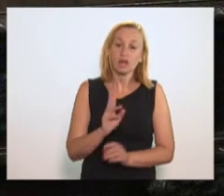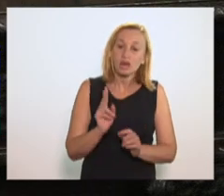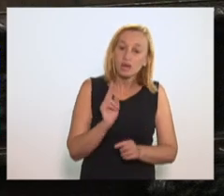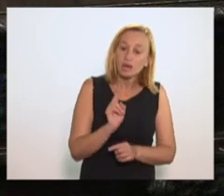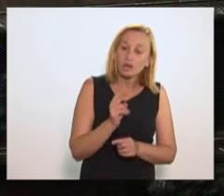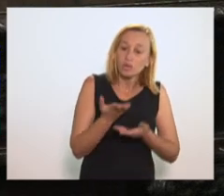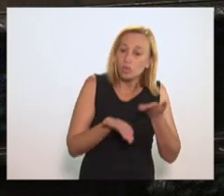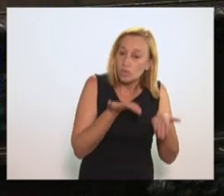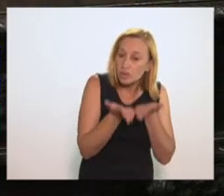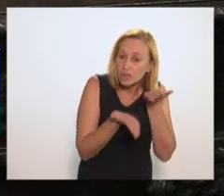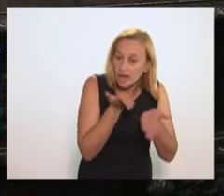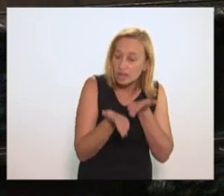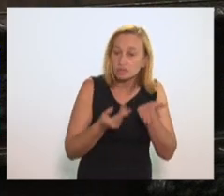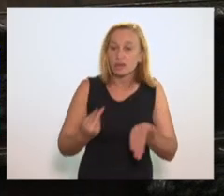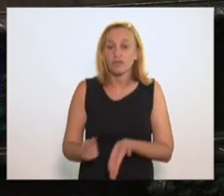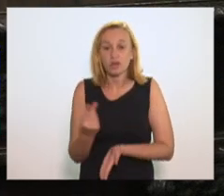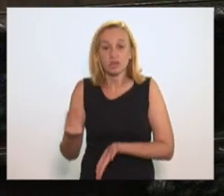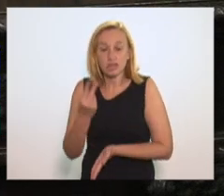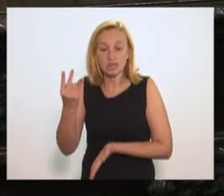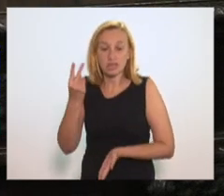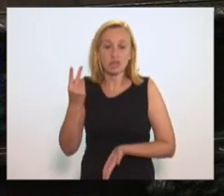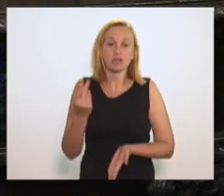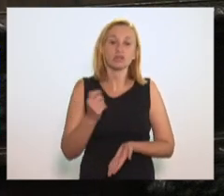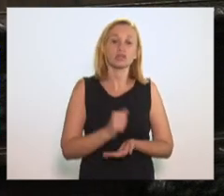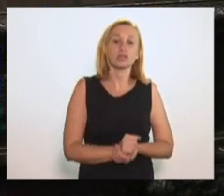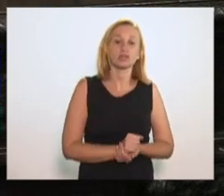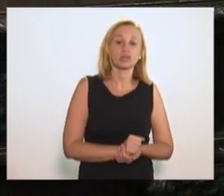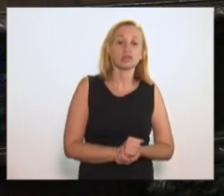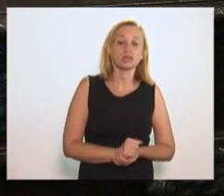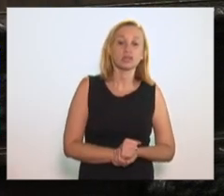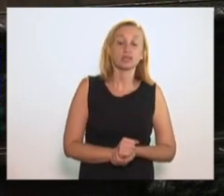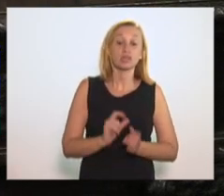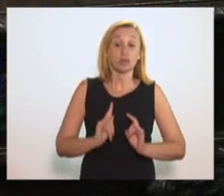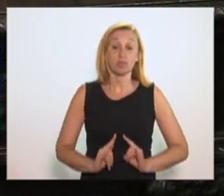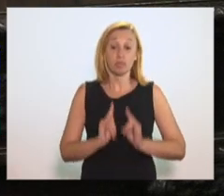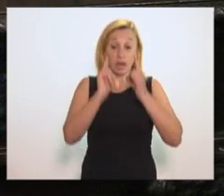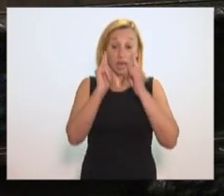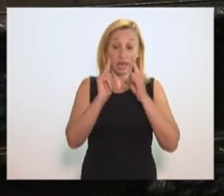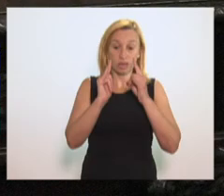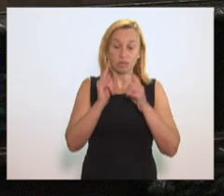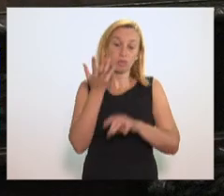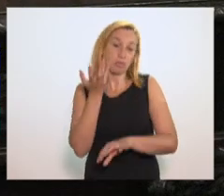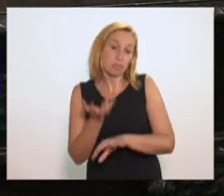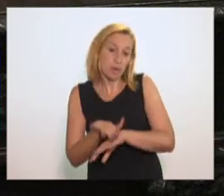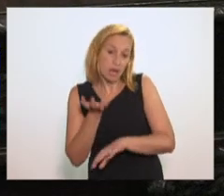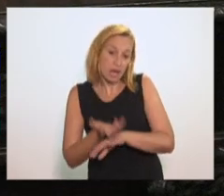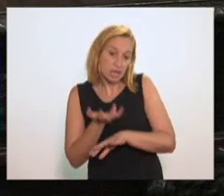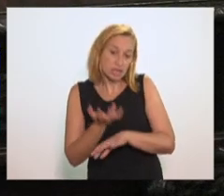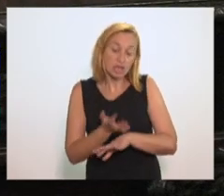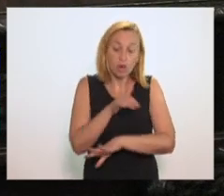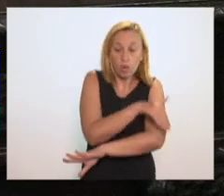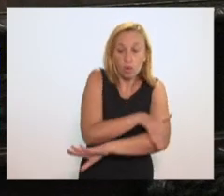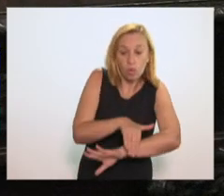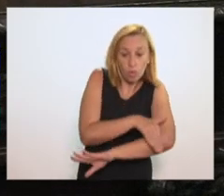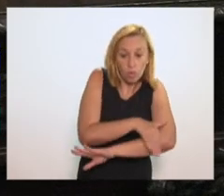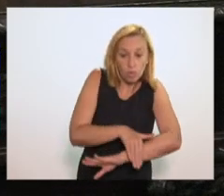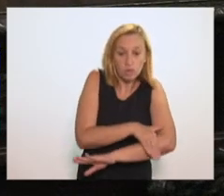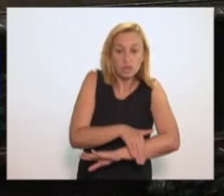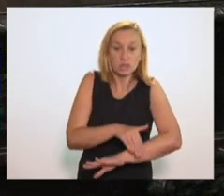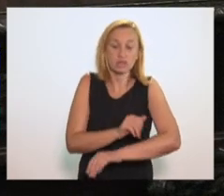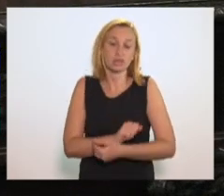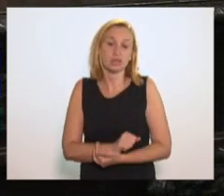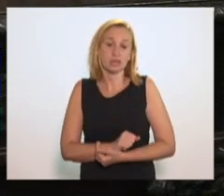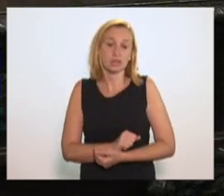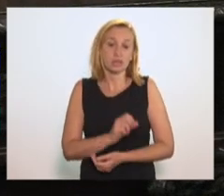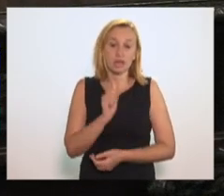pela divulgação desses logradouros que são prédios que são praças que são ruas que são avenidas